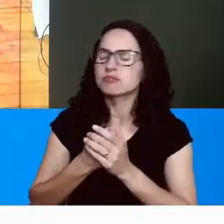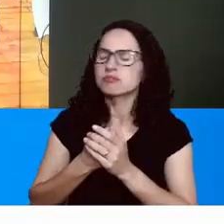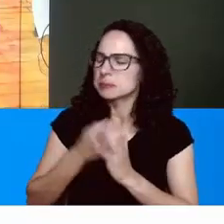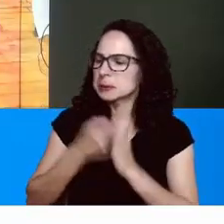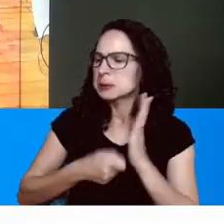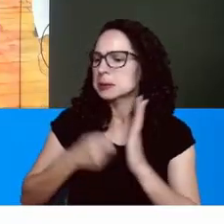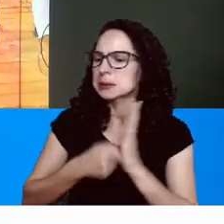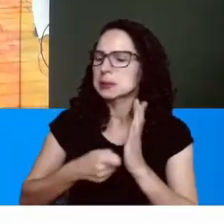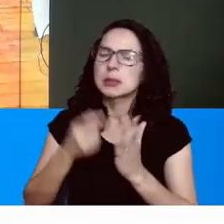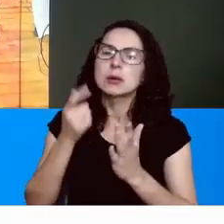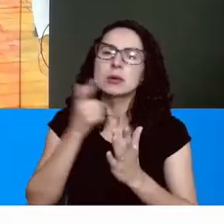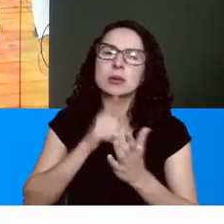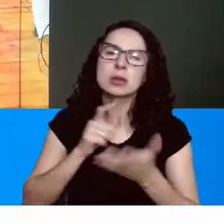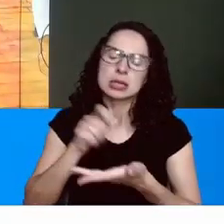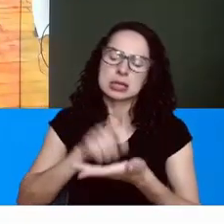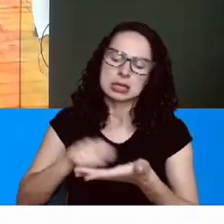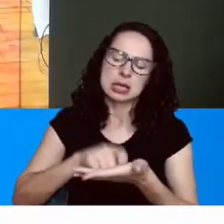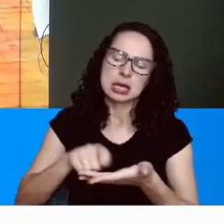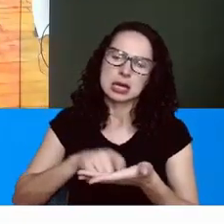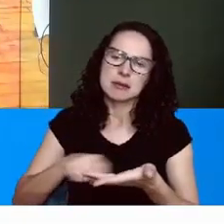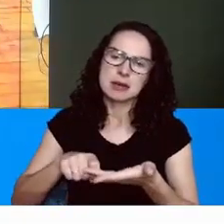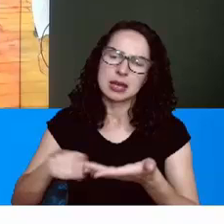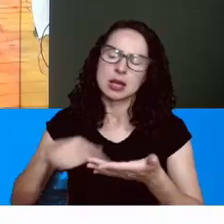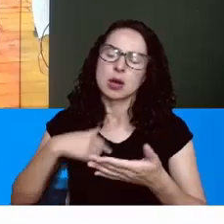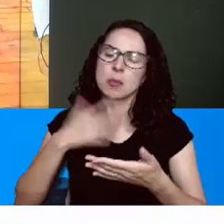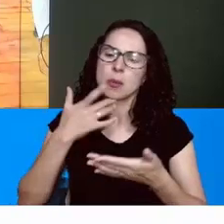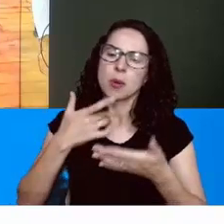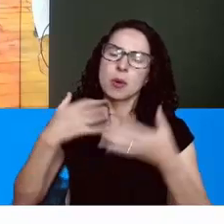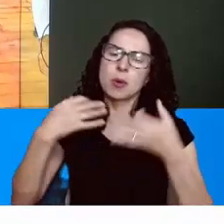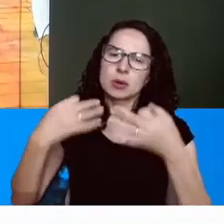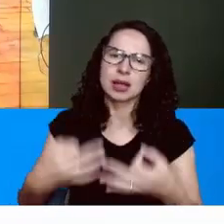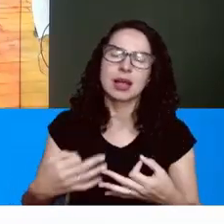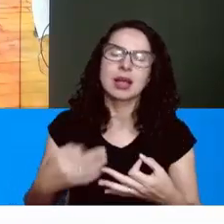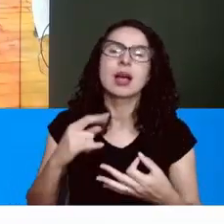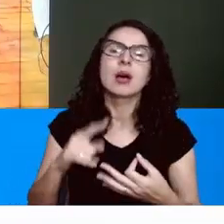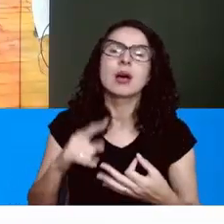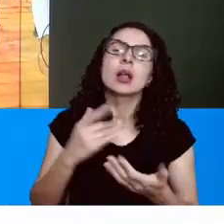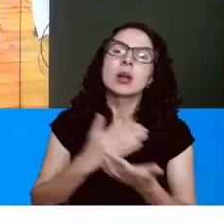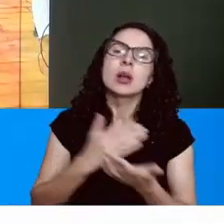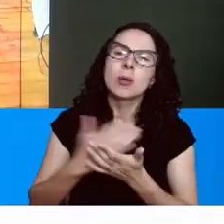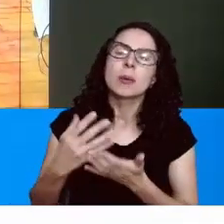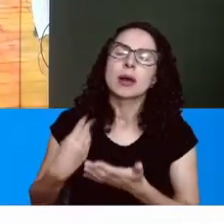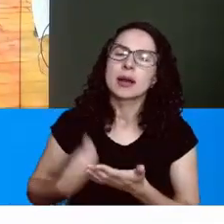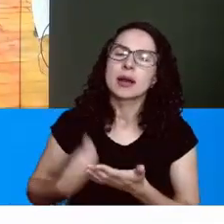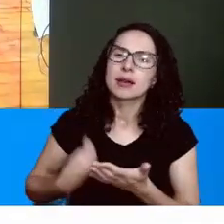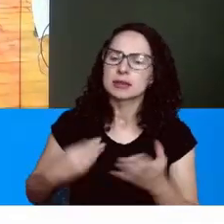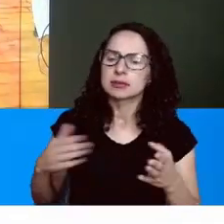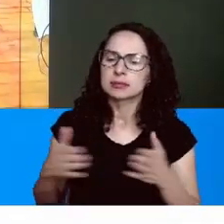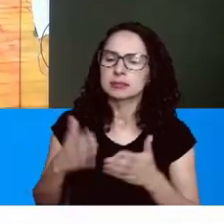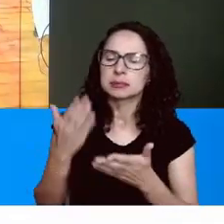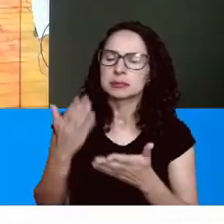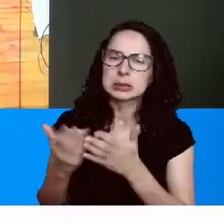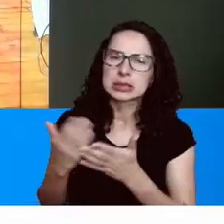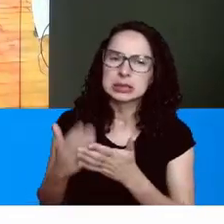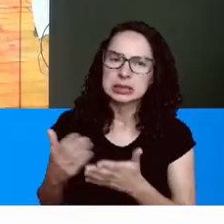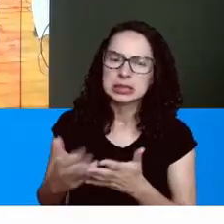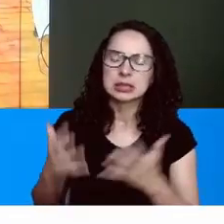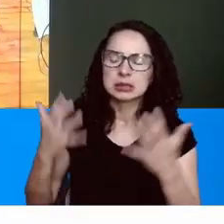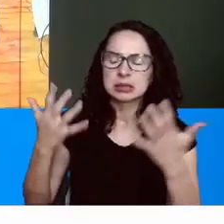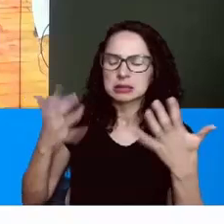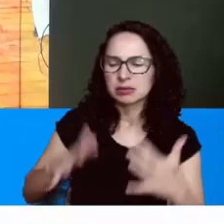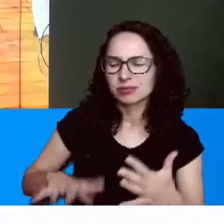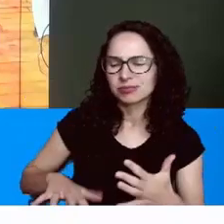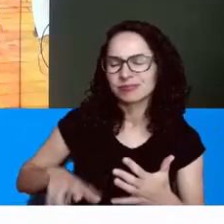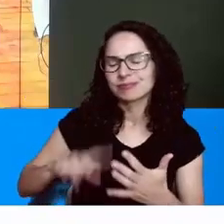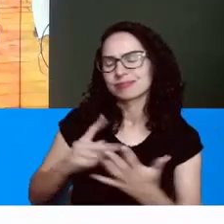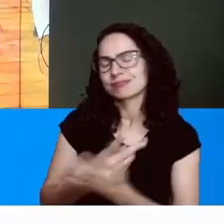um diário cru e honesto, onde narra sua trajetória de perdas, quedas e pequenas